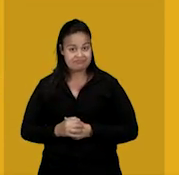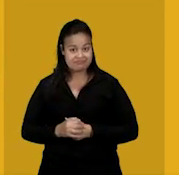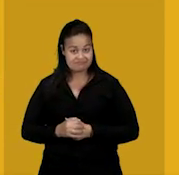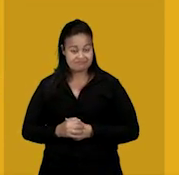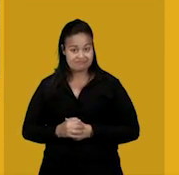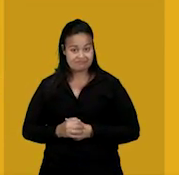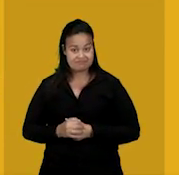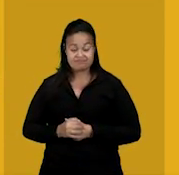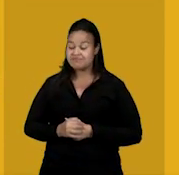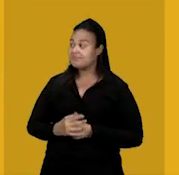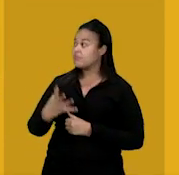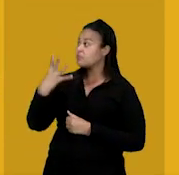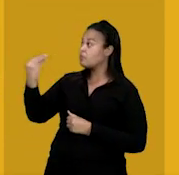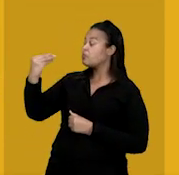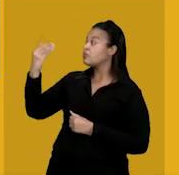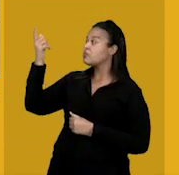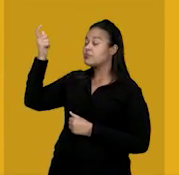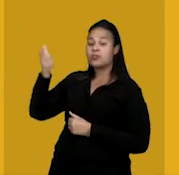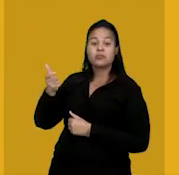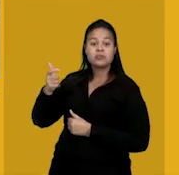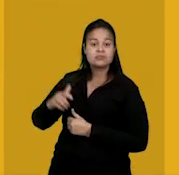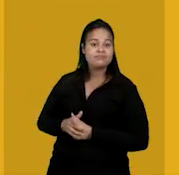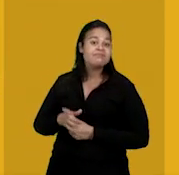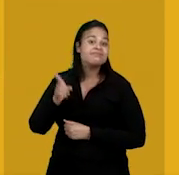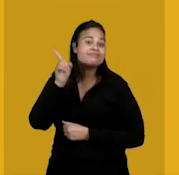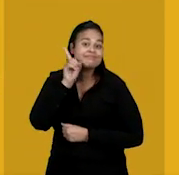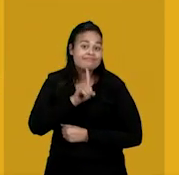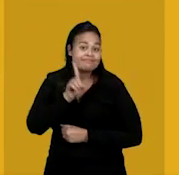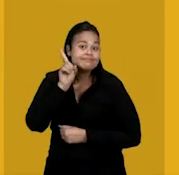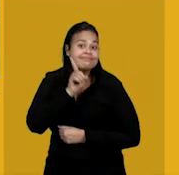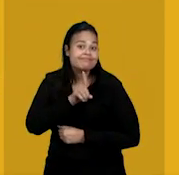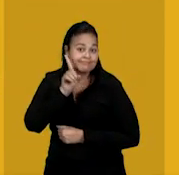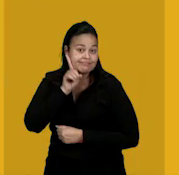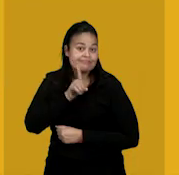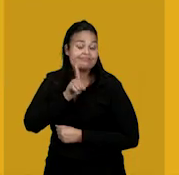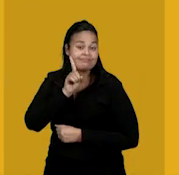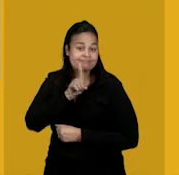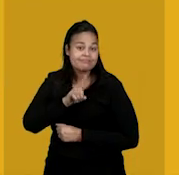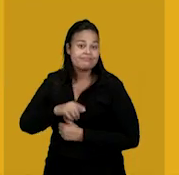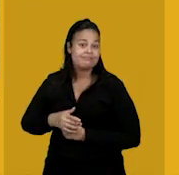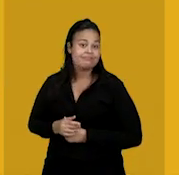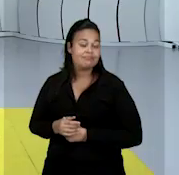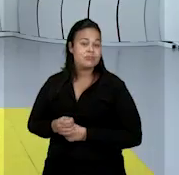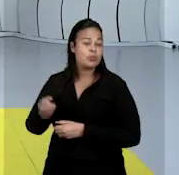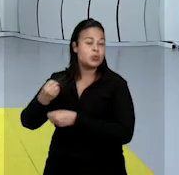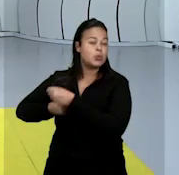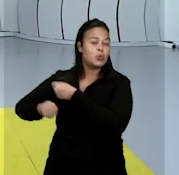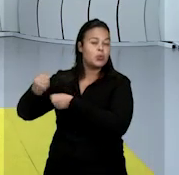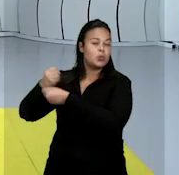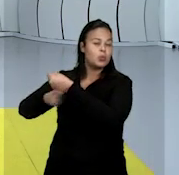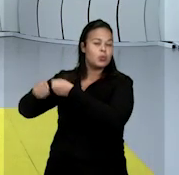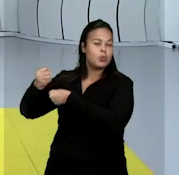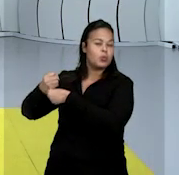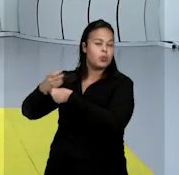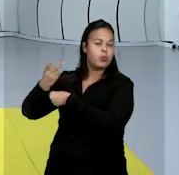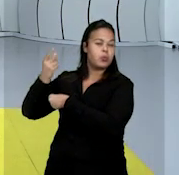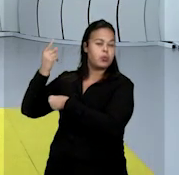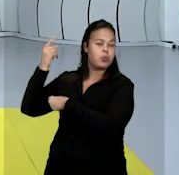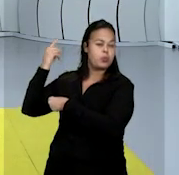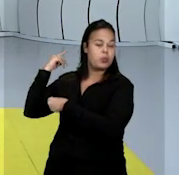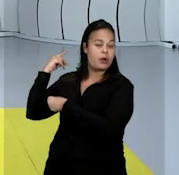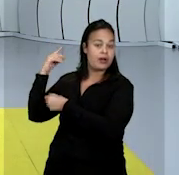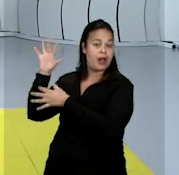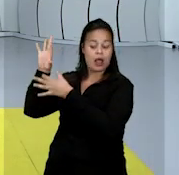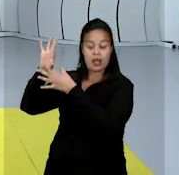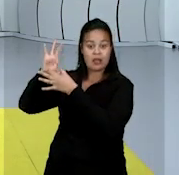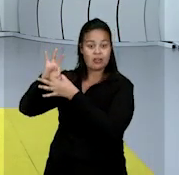Essa foto foi tirada nos Estados Unidos há mais de 100 anos, em um